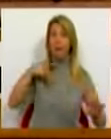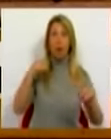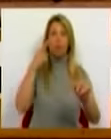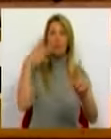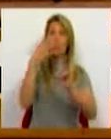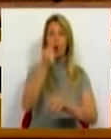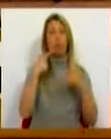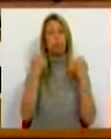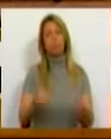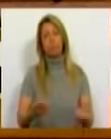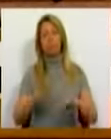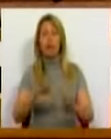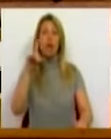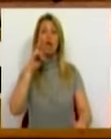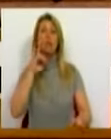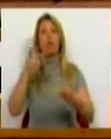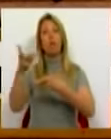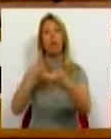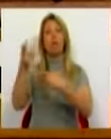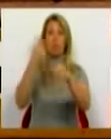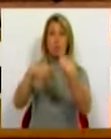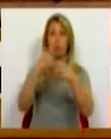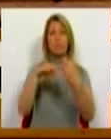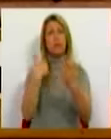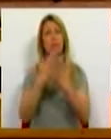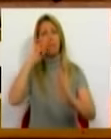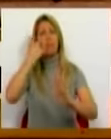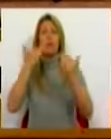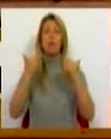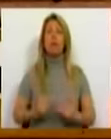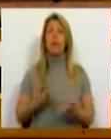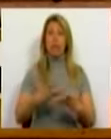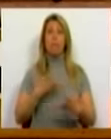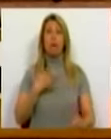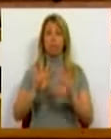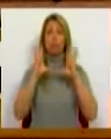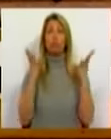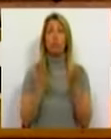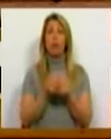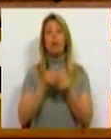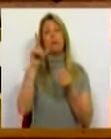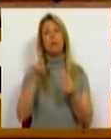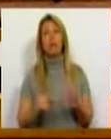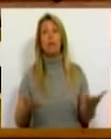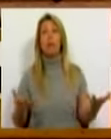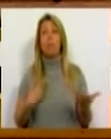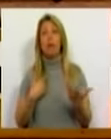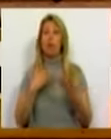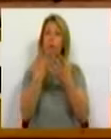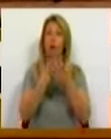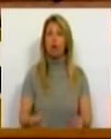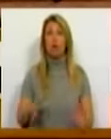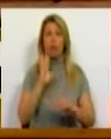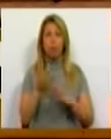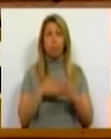proteção das relações comerciais e atenuar impactos globais, bem como ultrapassar os constrangimentos existentes